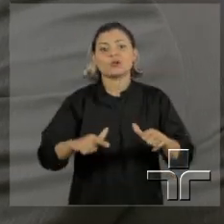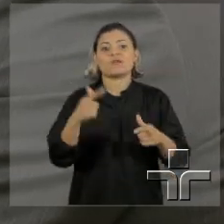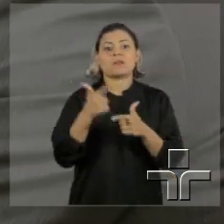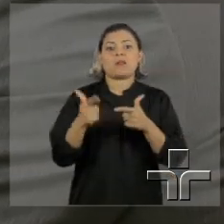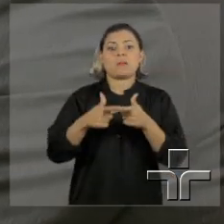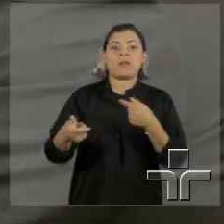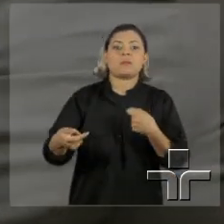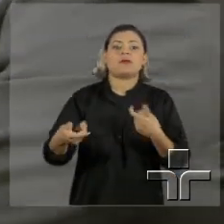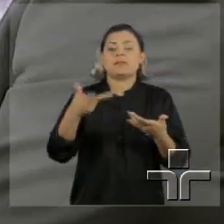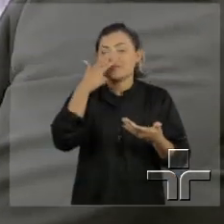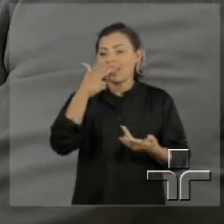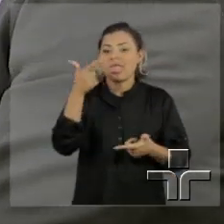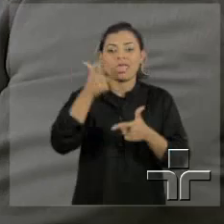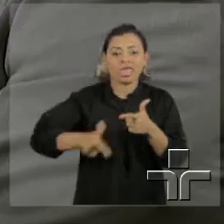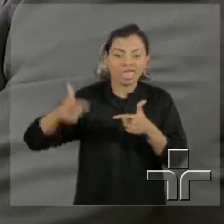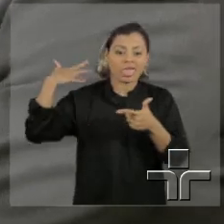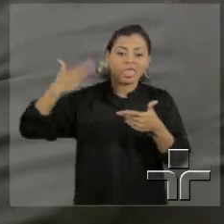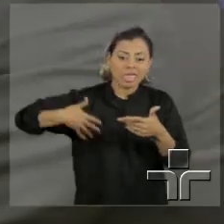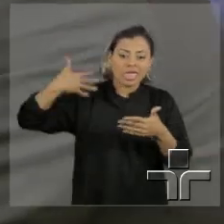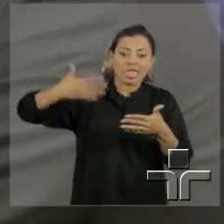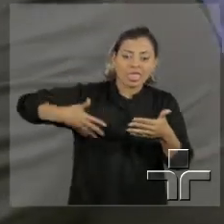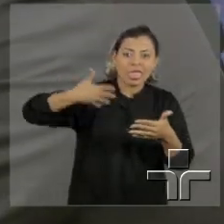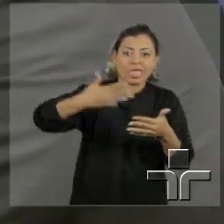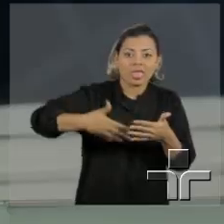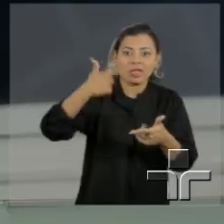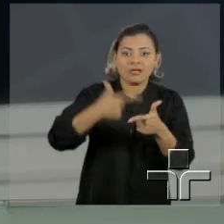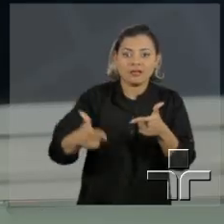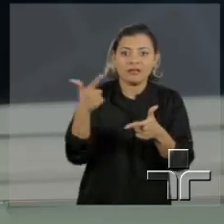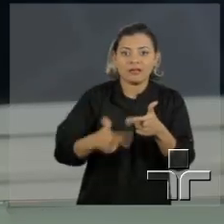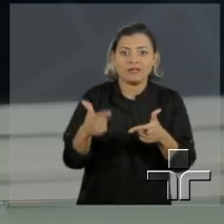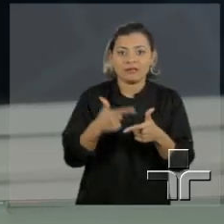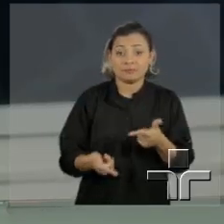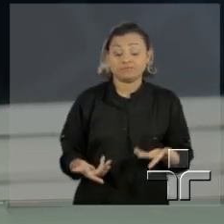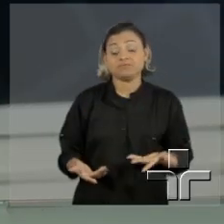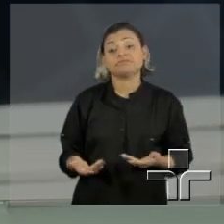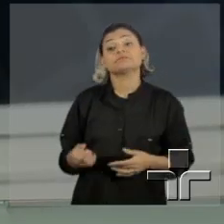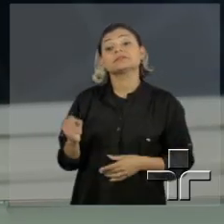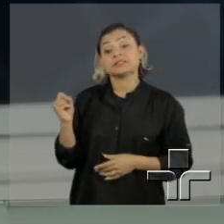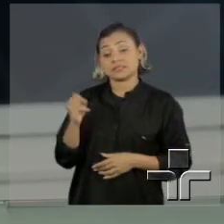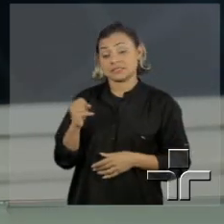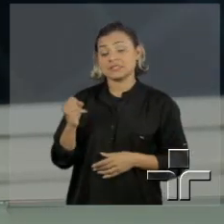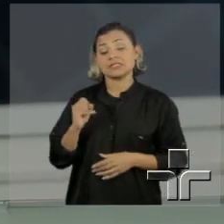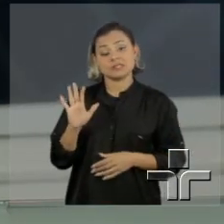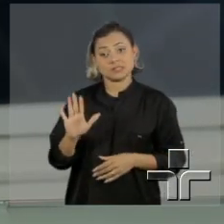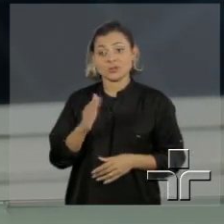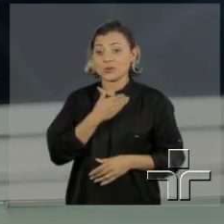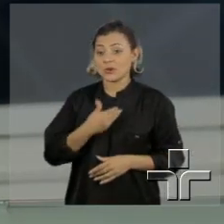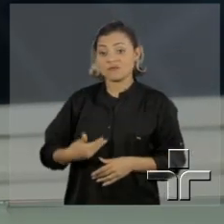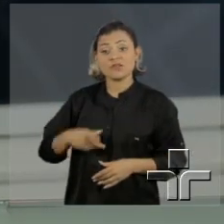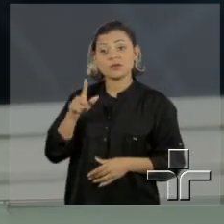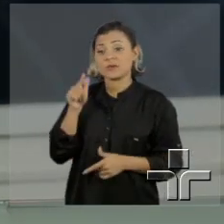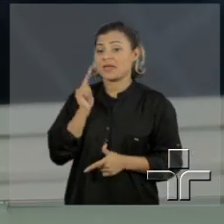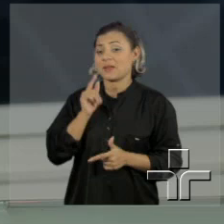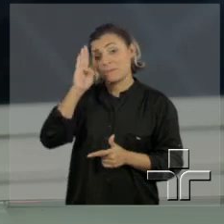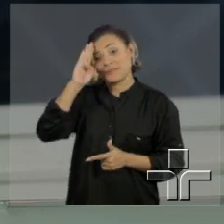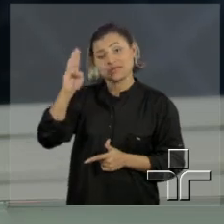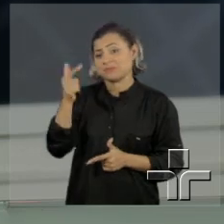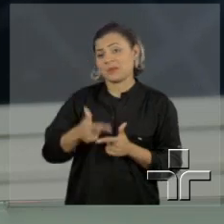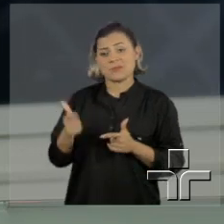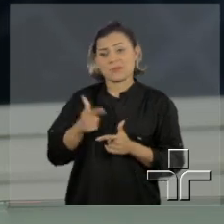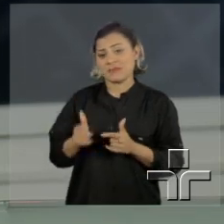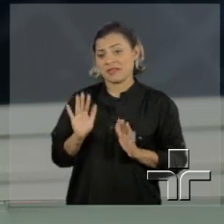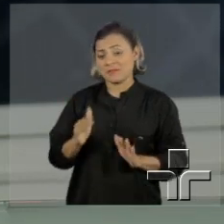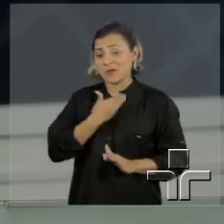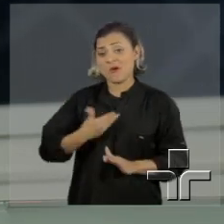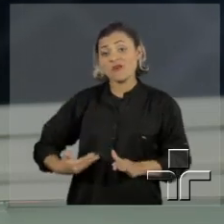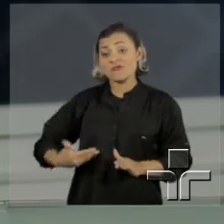nada, é uma fábrica de crises, né, Rodrigo? Eu já tinha dito isso certa feita, que o governo é o maior criador de crise para ele mesmo, né? Se ele